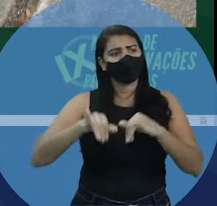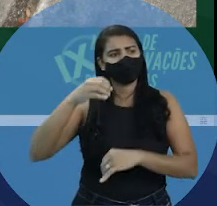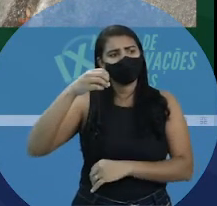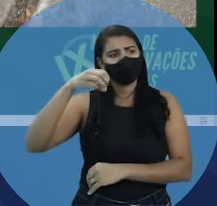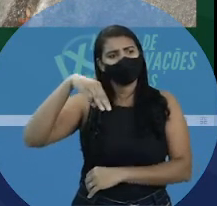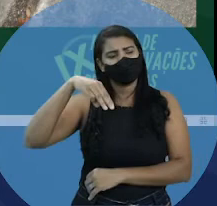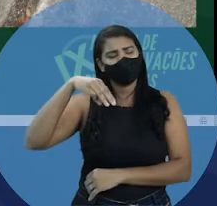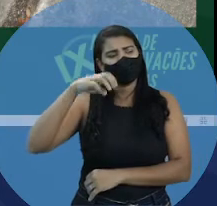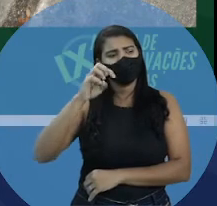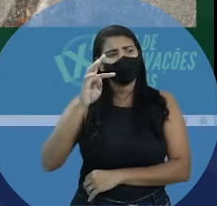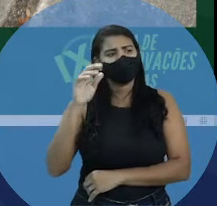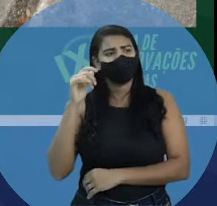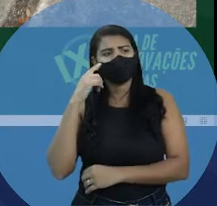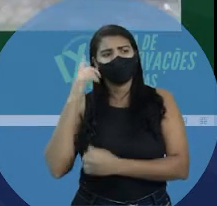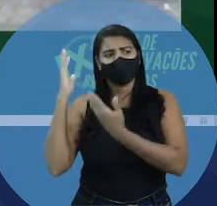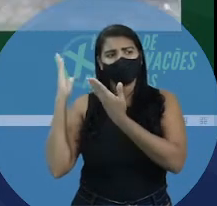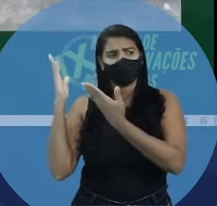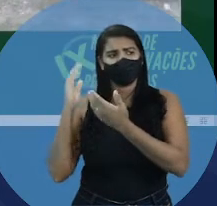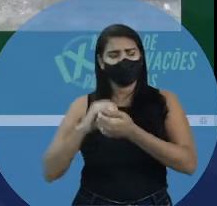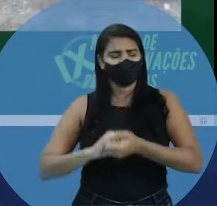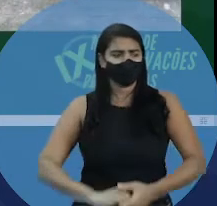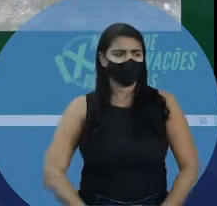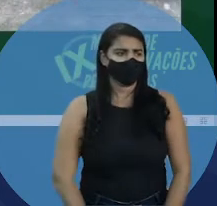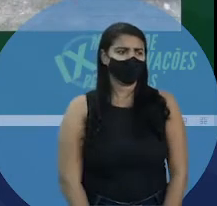baterias. Pode passar.